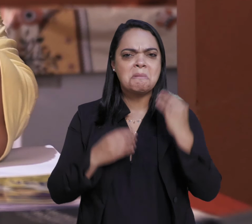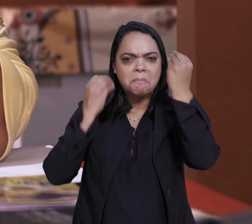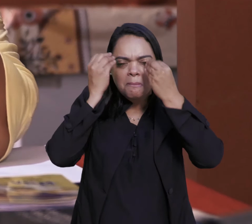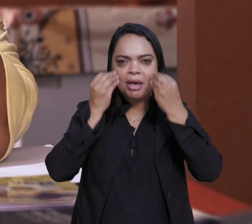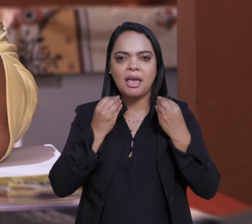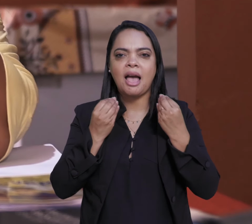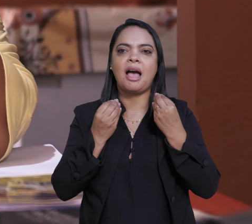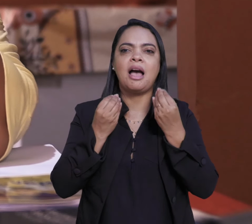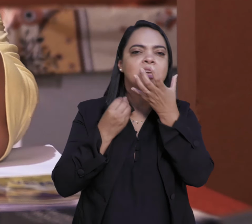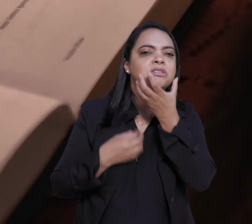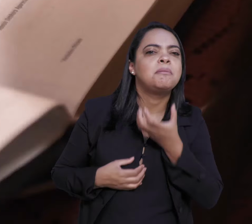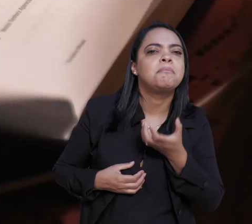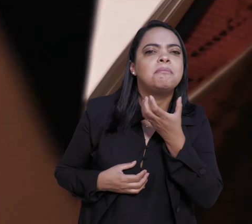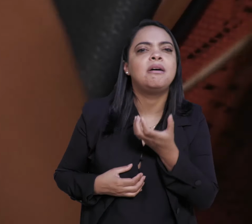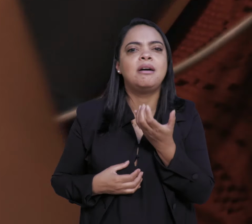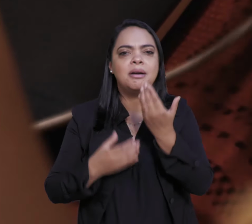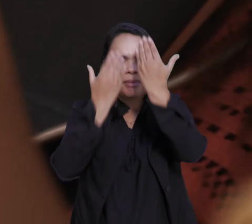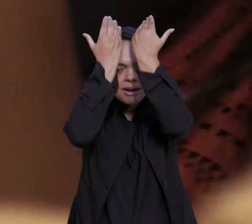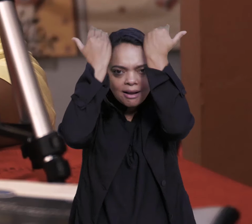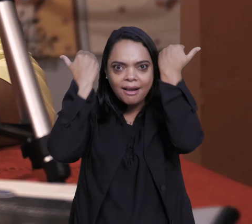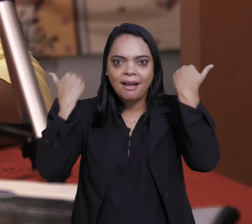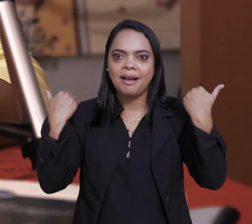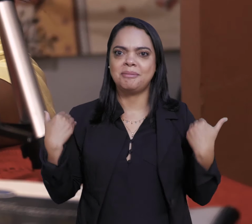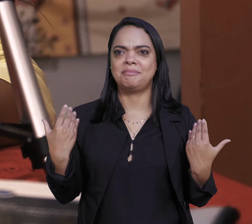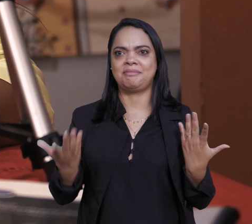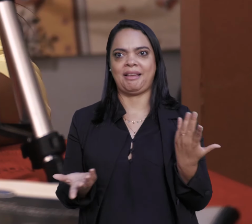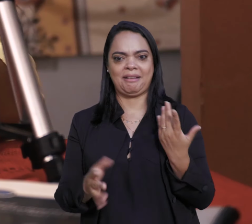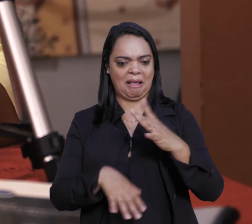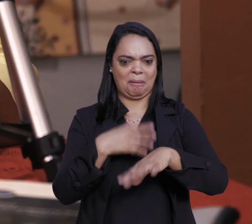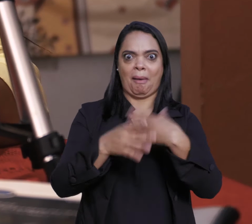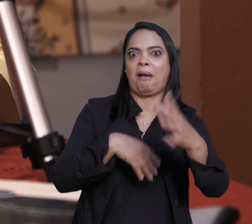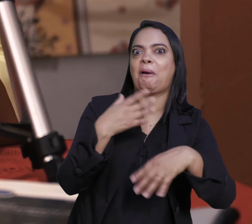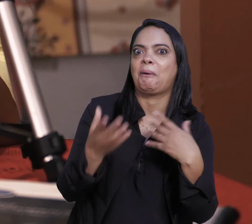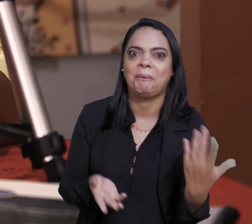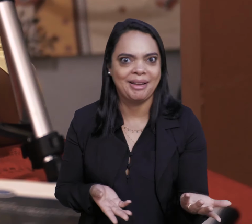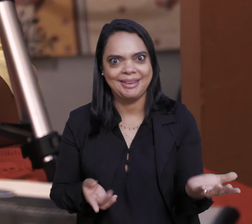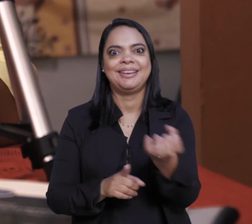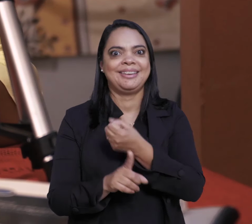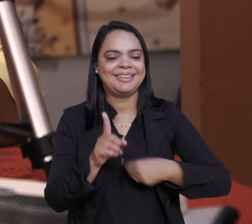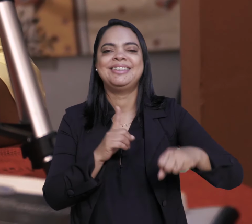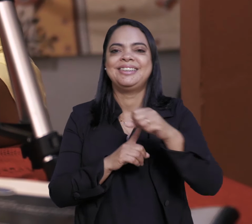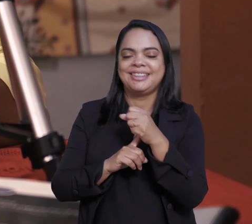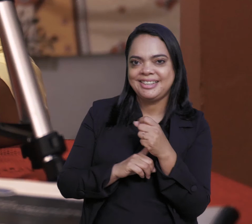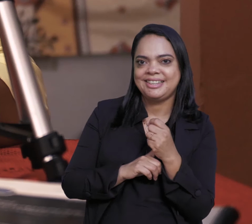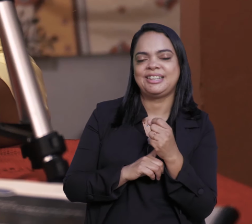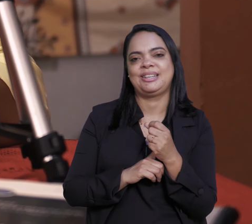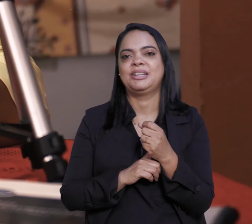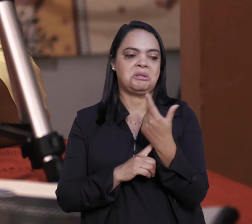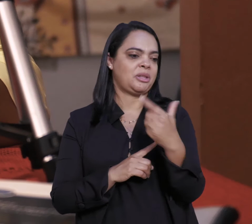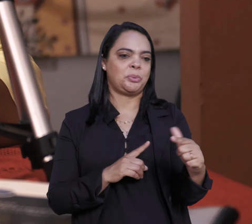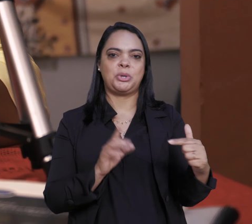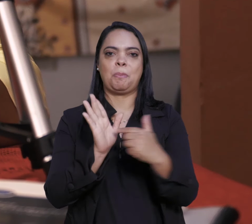Maquiagem e barba, cabelo crescendo e aquela marmota, né? Aquela desconfiguração social, assim, de